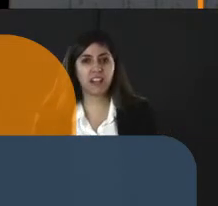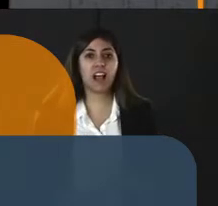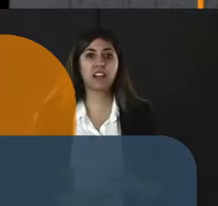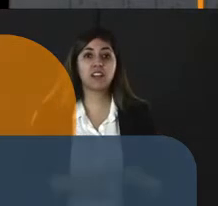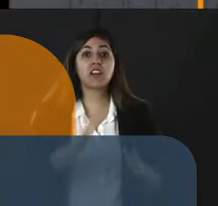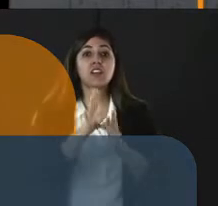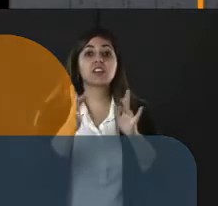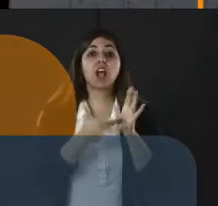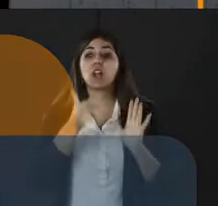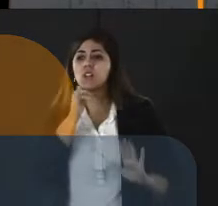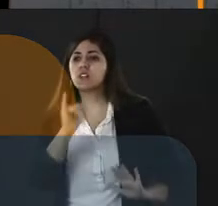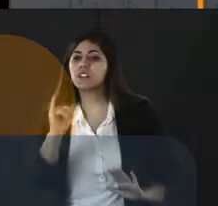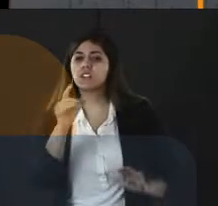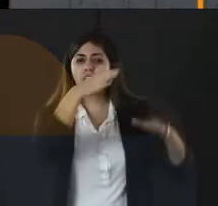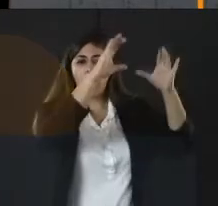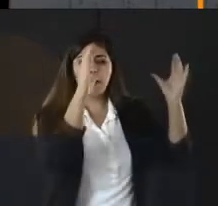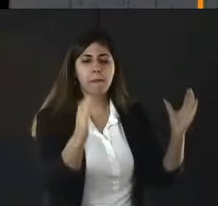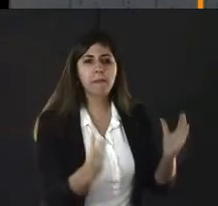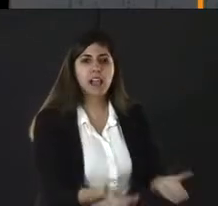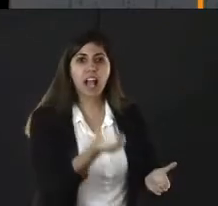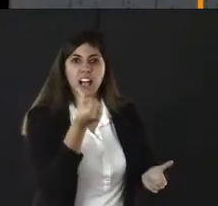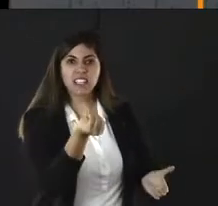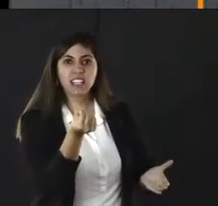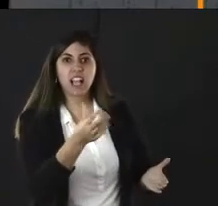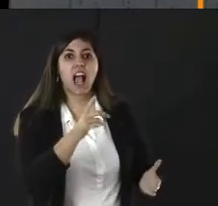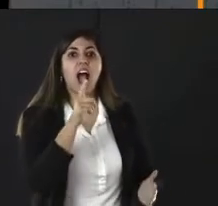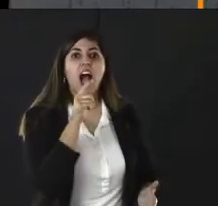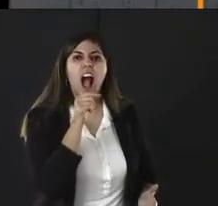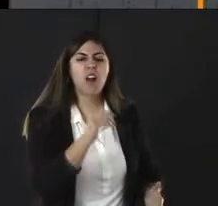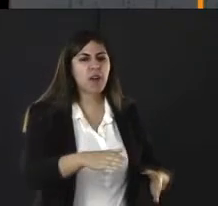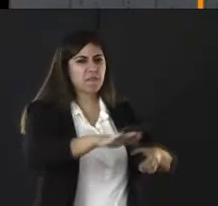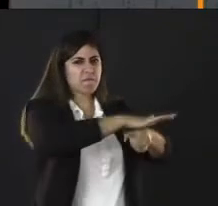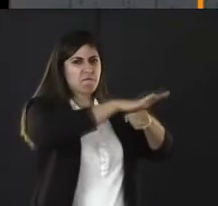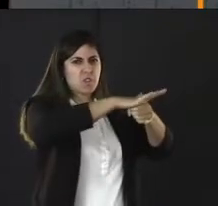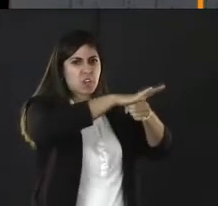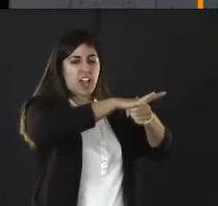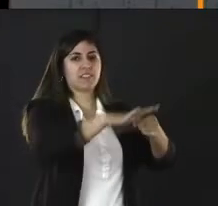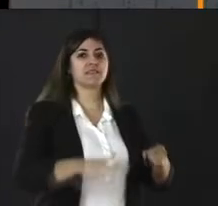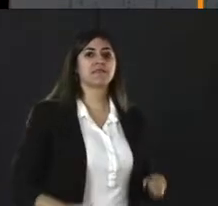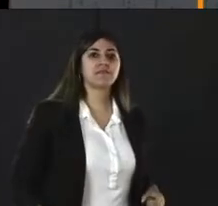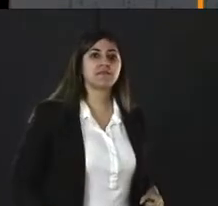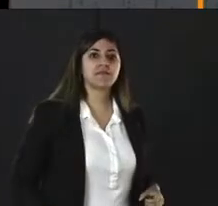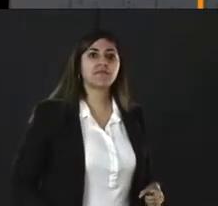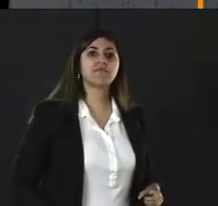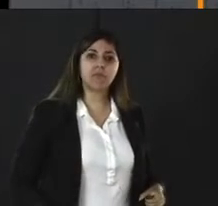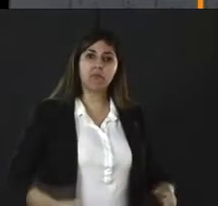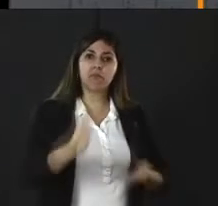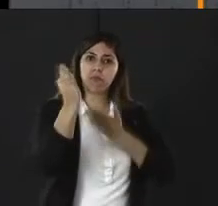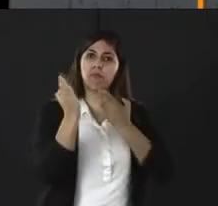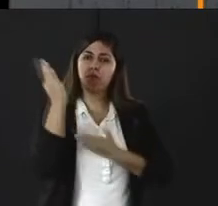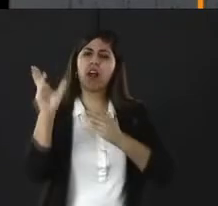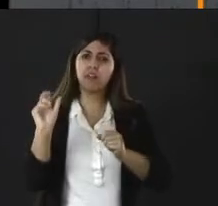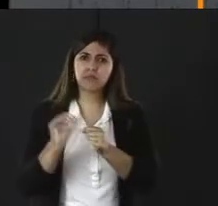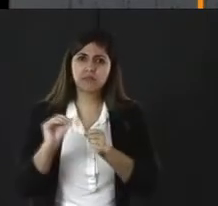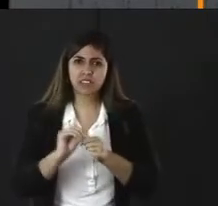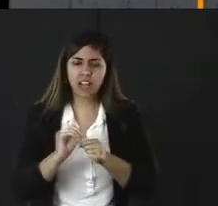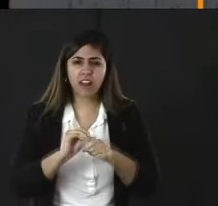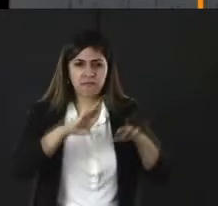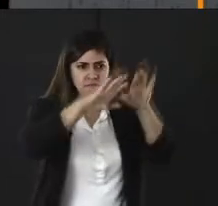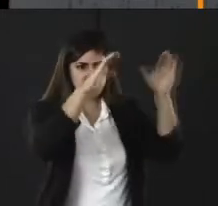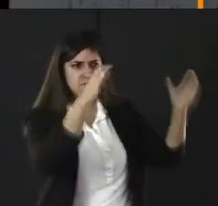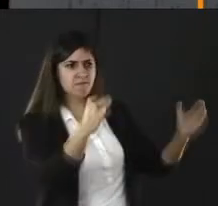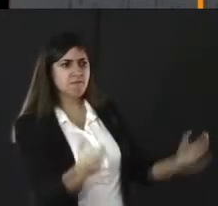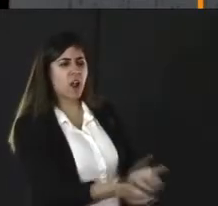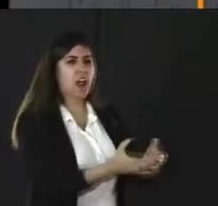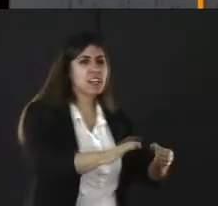enchei de água essas talhas e ele eles as encheram totalmente então lhes determinou